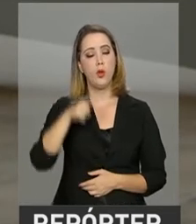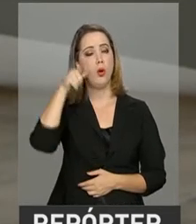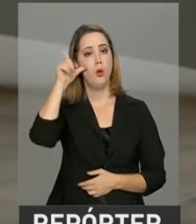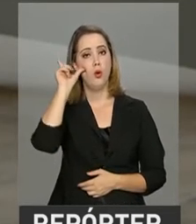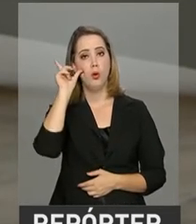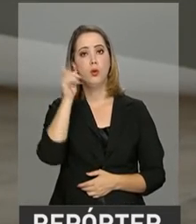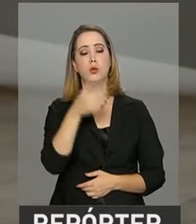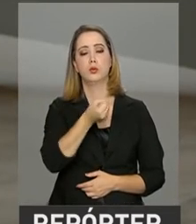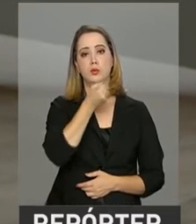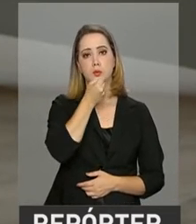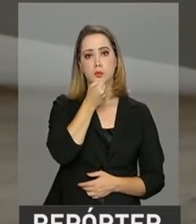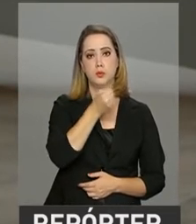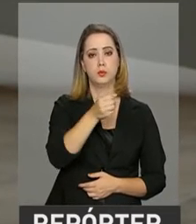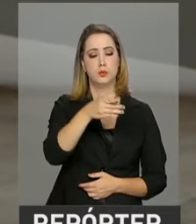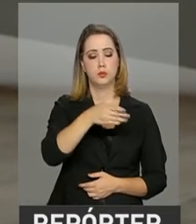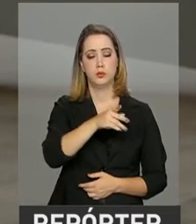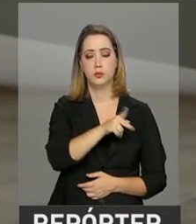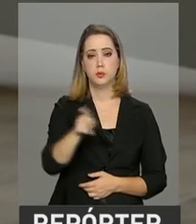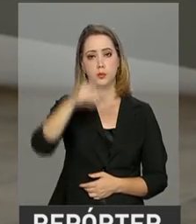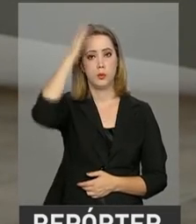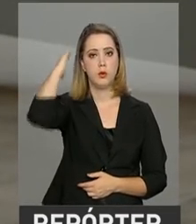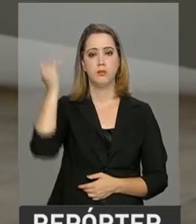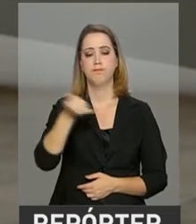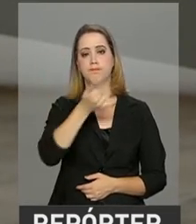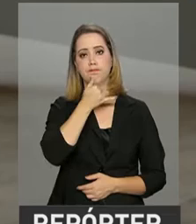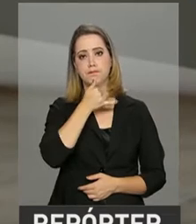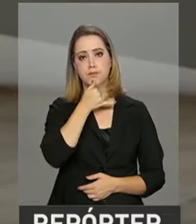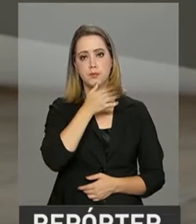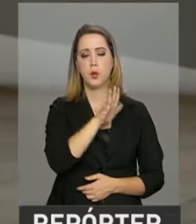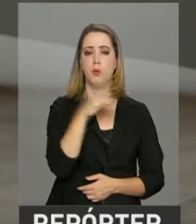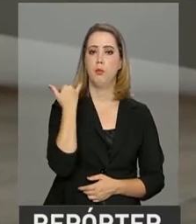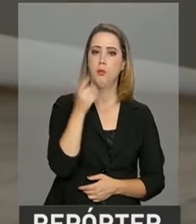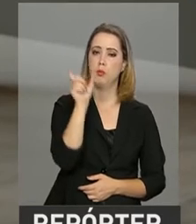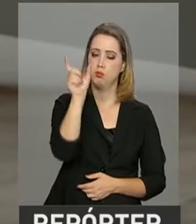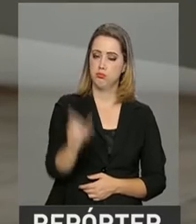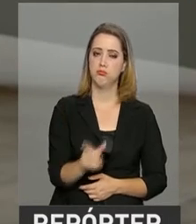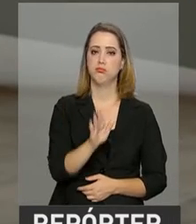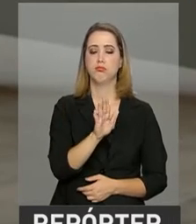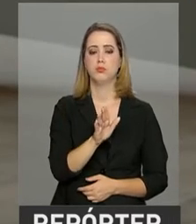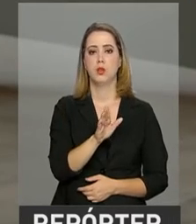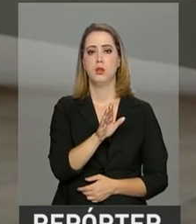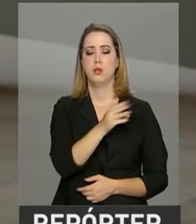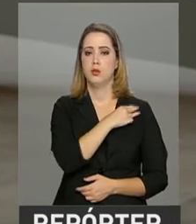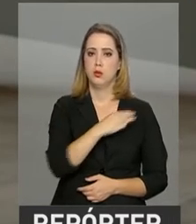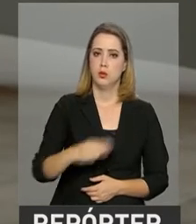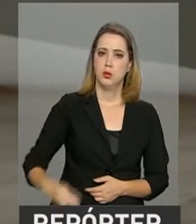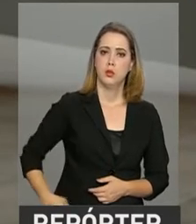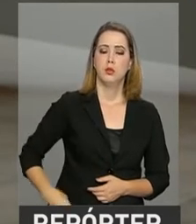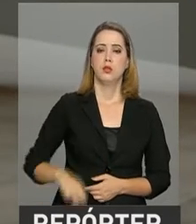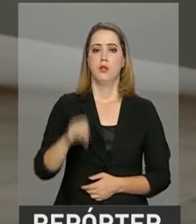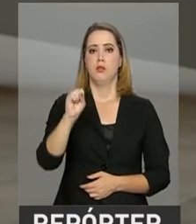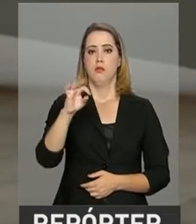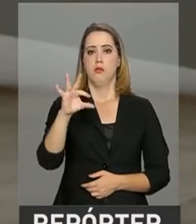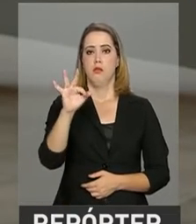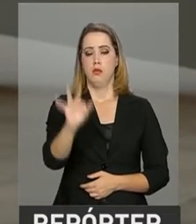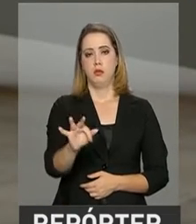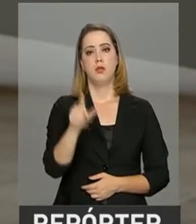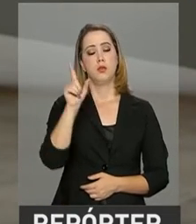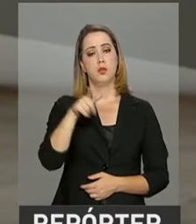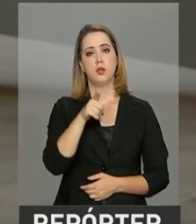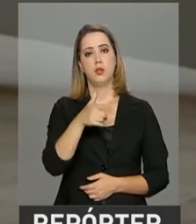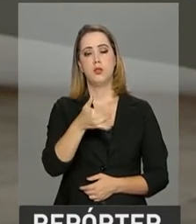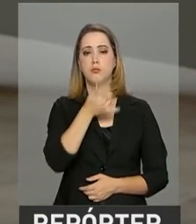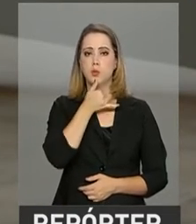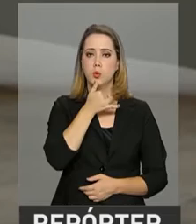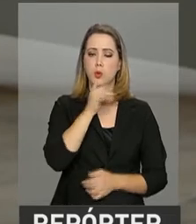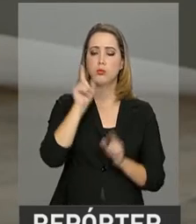o presidente Michel Temer lamentou a morte do ministro do STF, disse que ele era um homem de bem e que luto oficial especial é uma